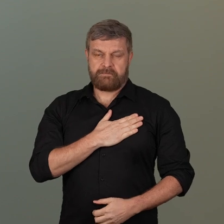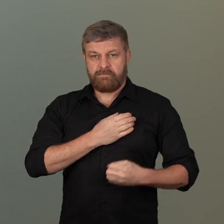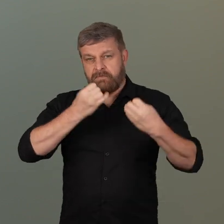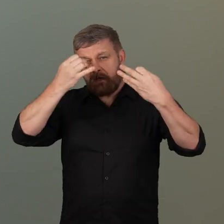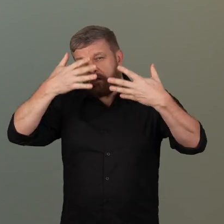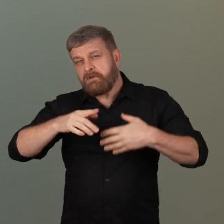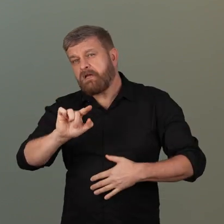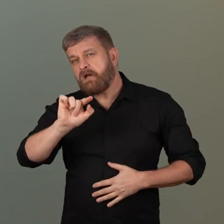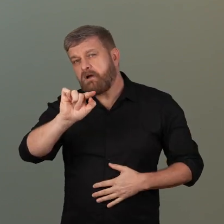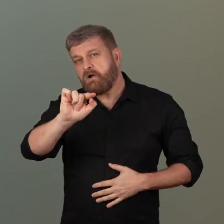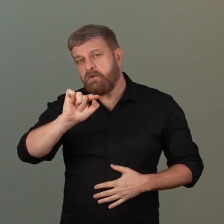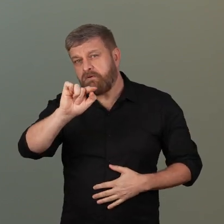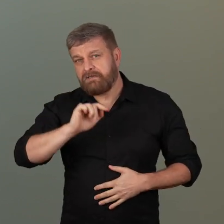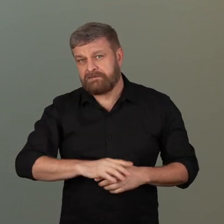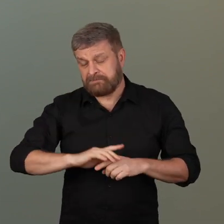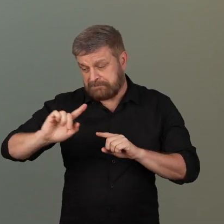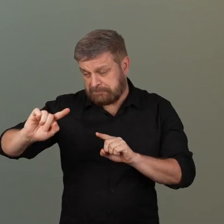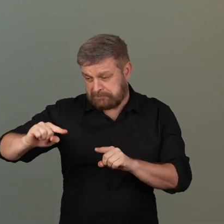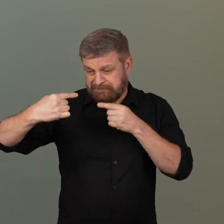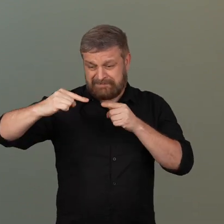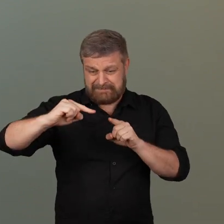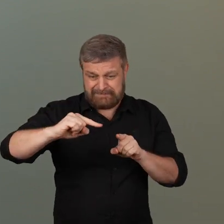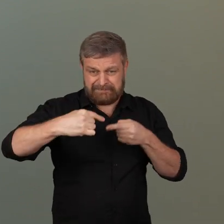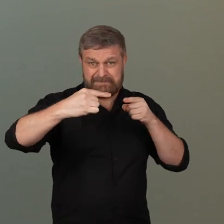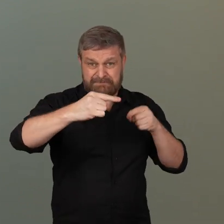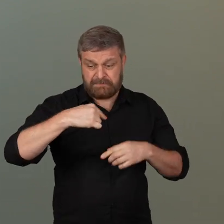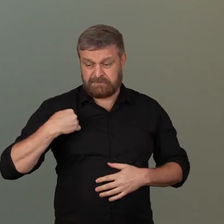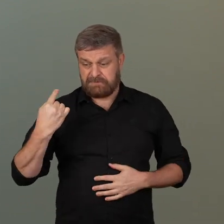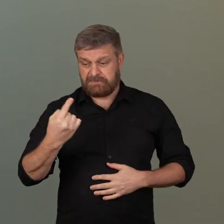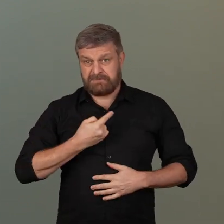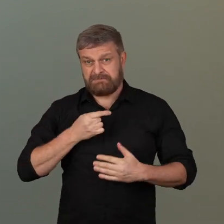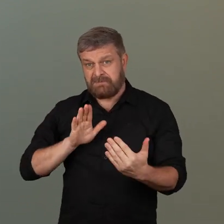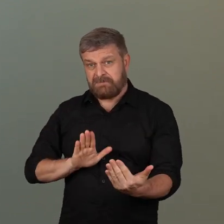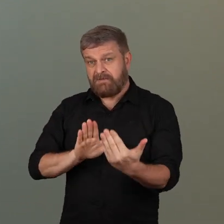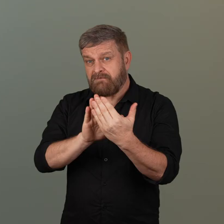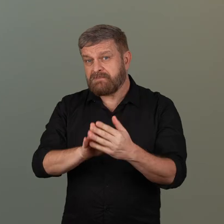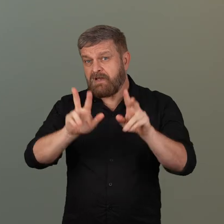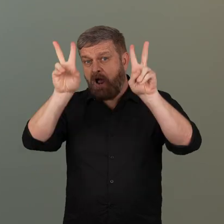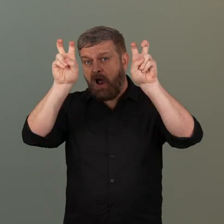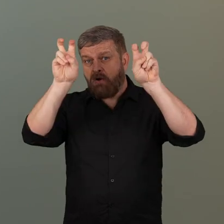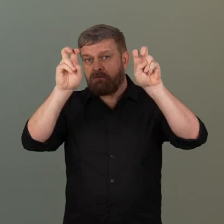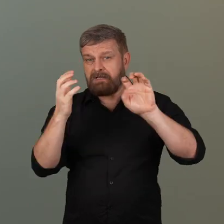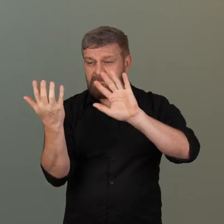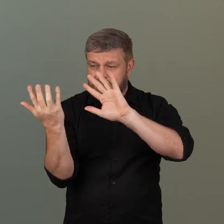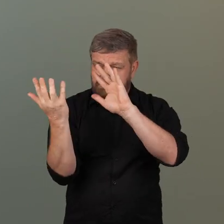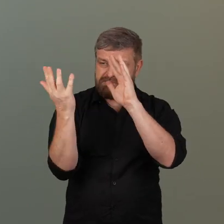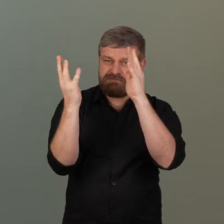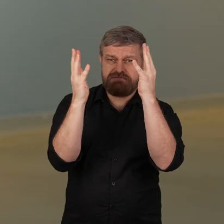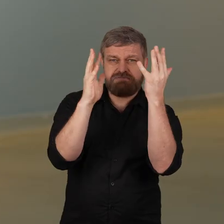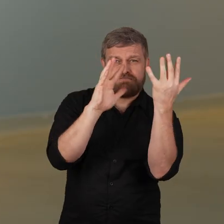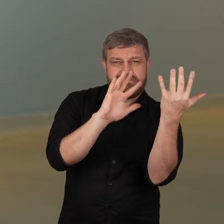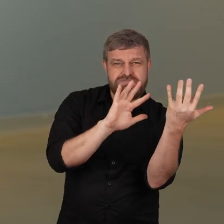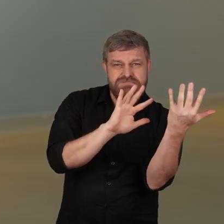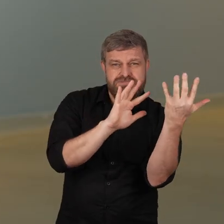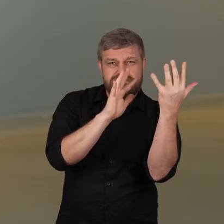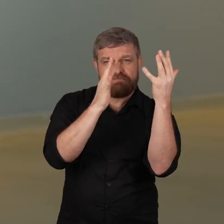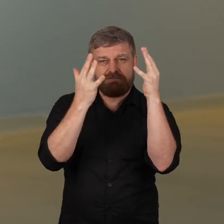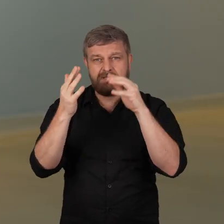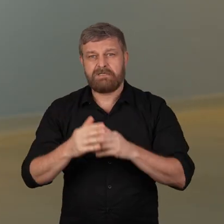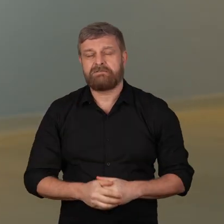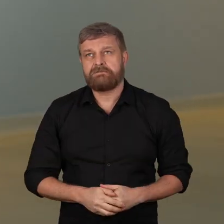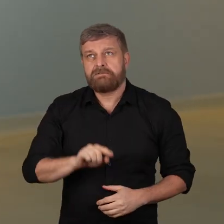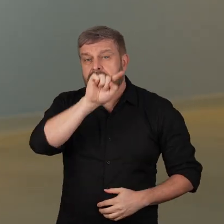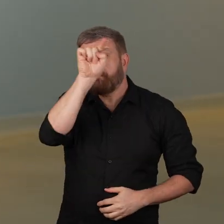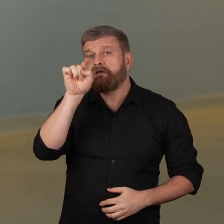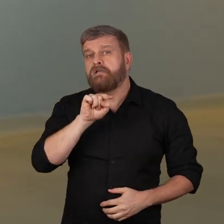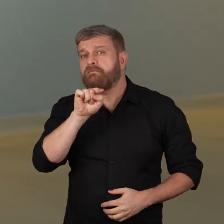advertia sobre os desafios que enfrentaríamos com relação à emergência climática. Ele nos